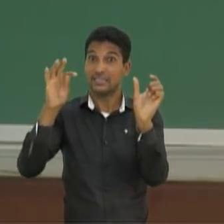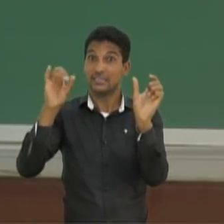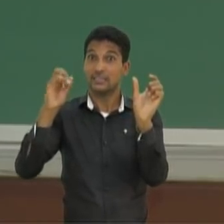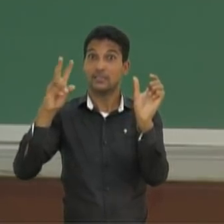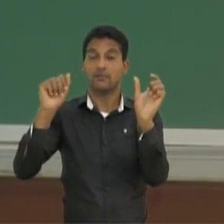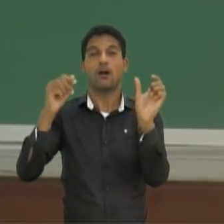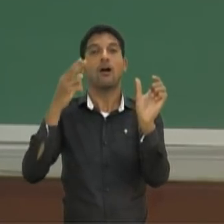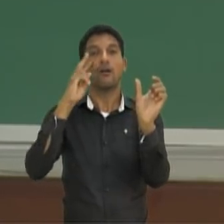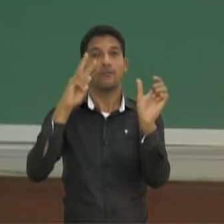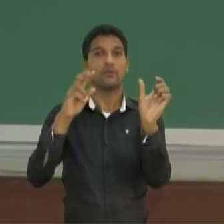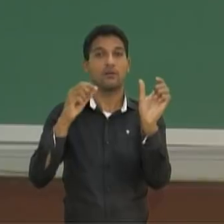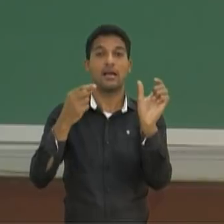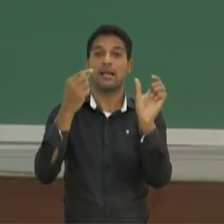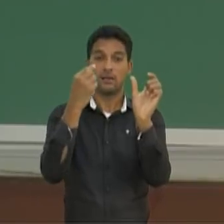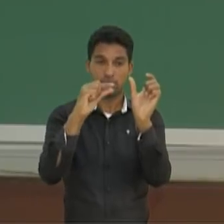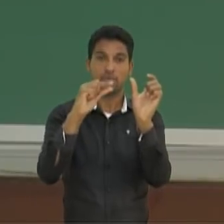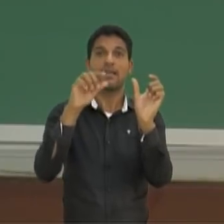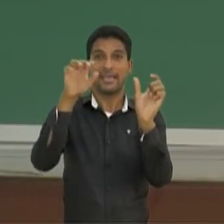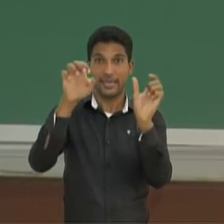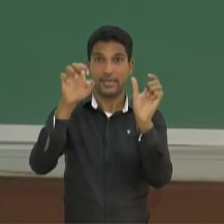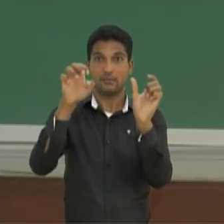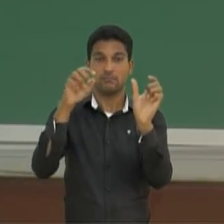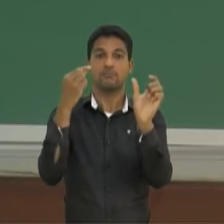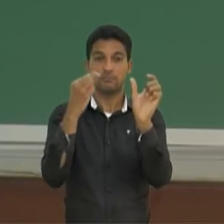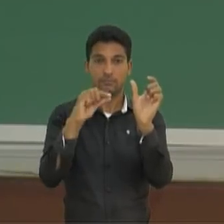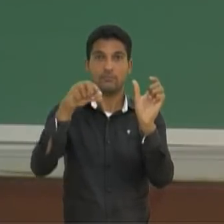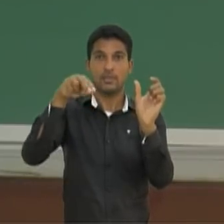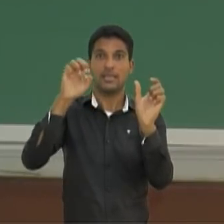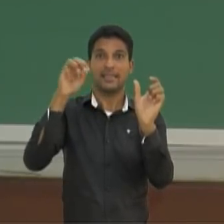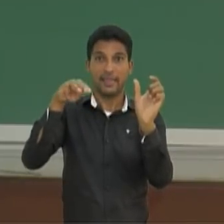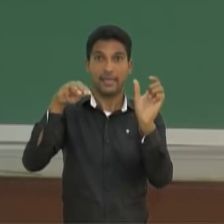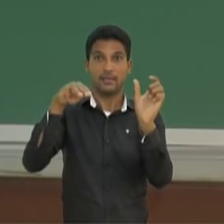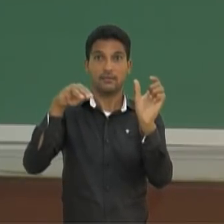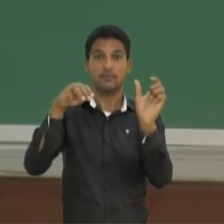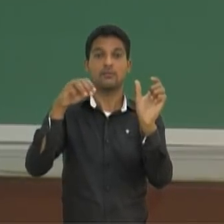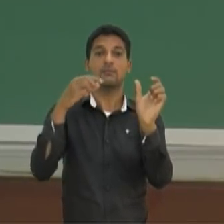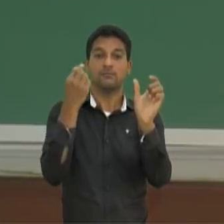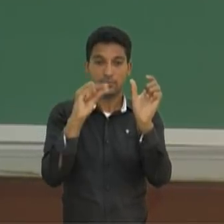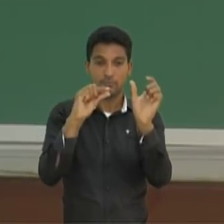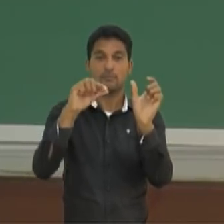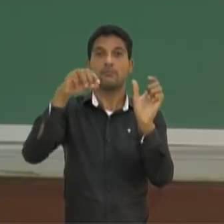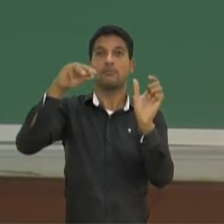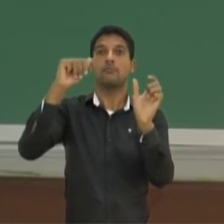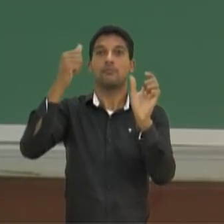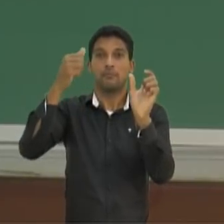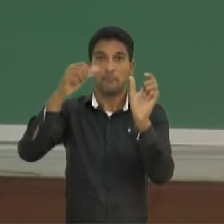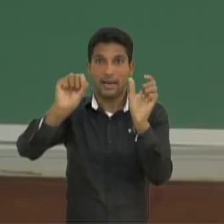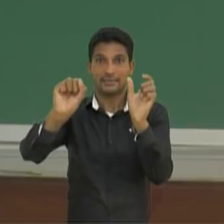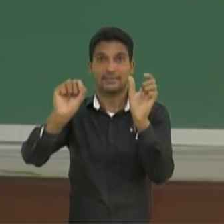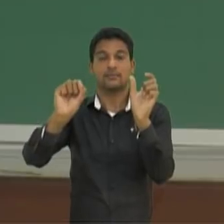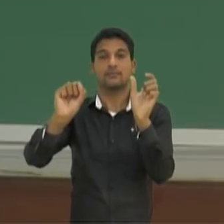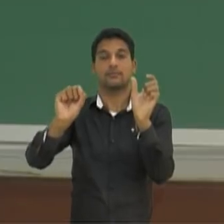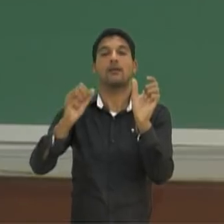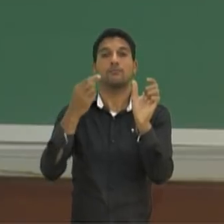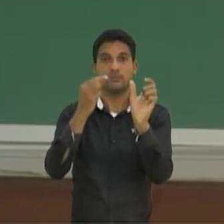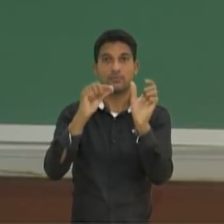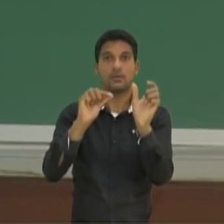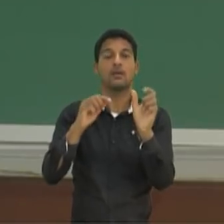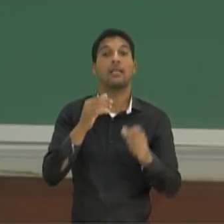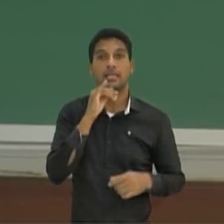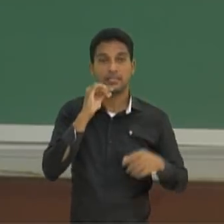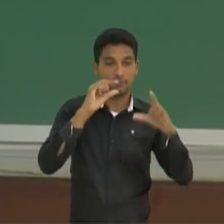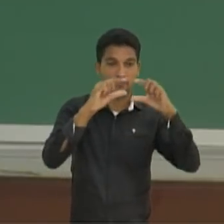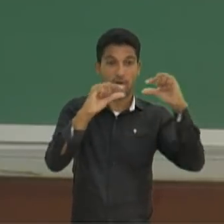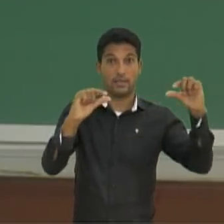nosso exemplo, nosso amigo não veio, nem mandou notícias. Então, são duas negações que se somam. Além dele não aparecer, ele não